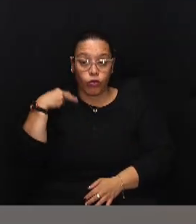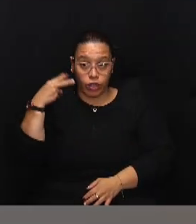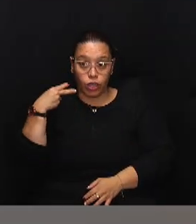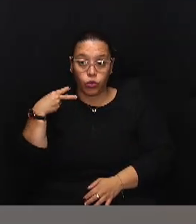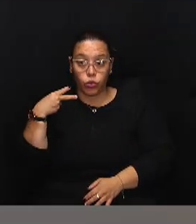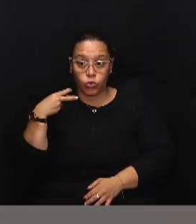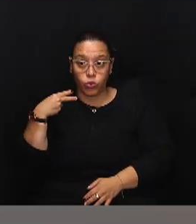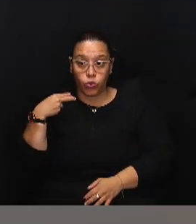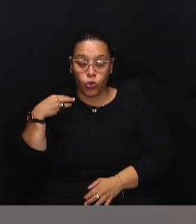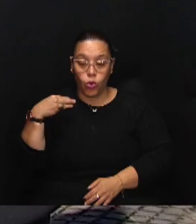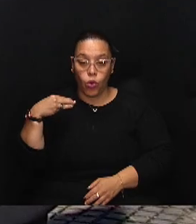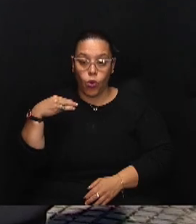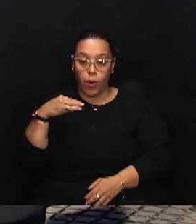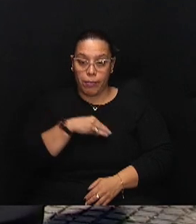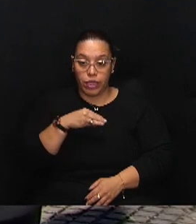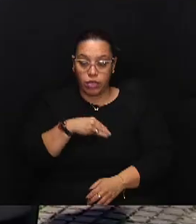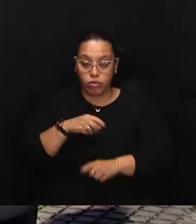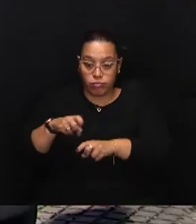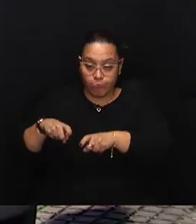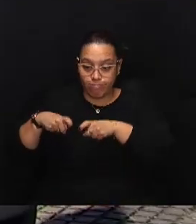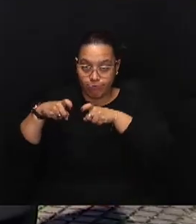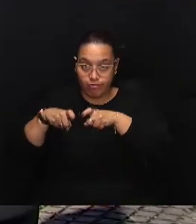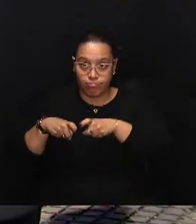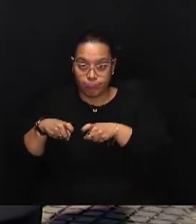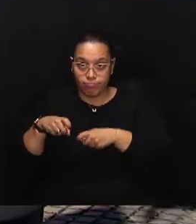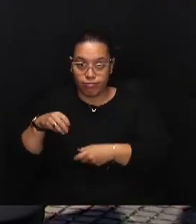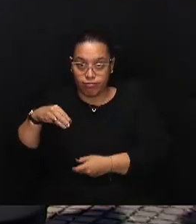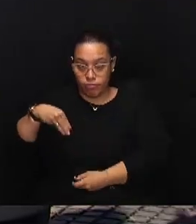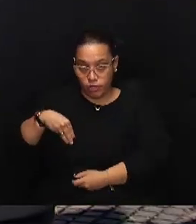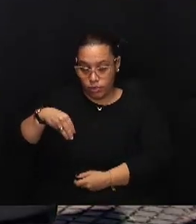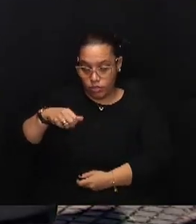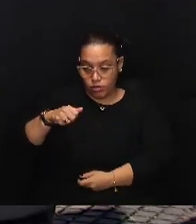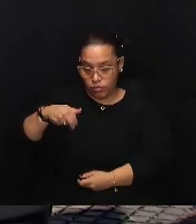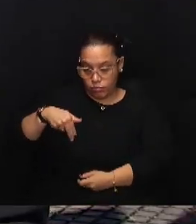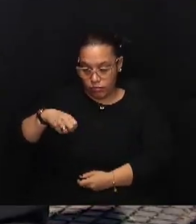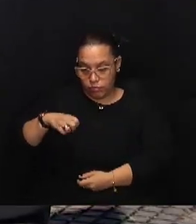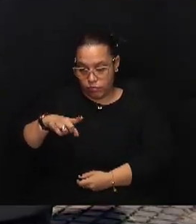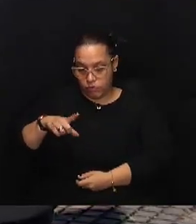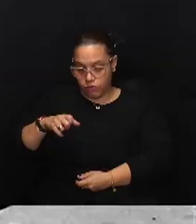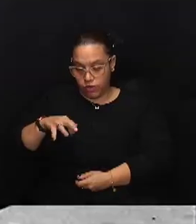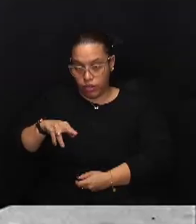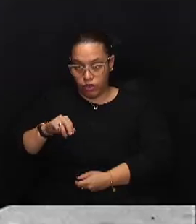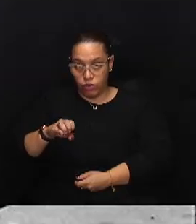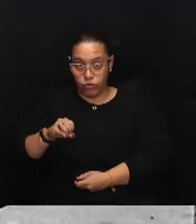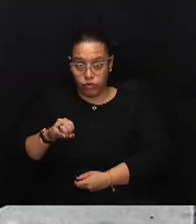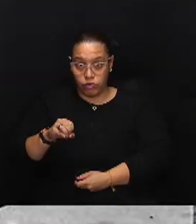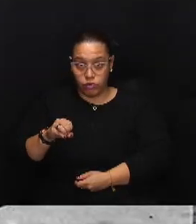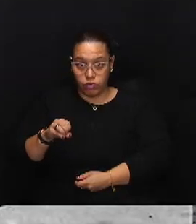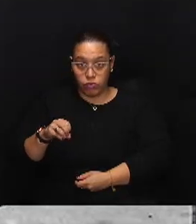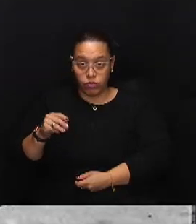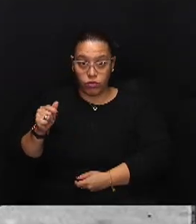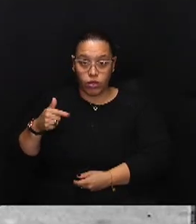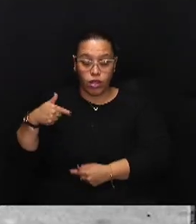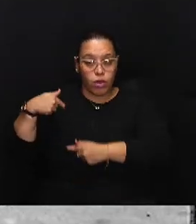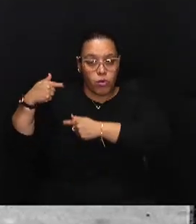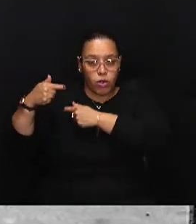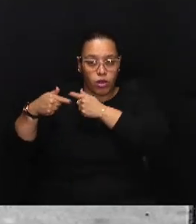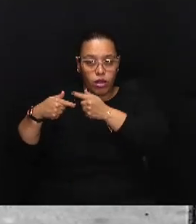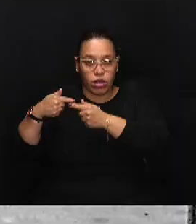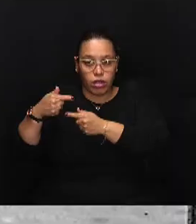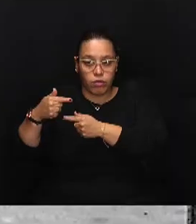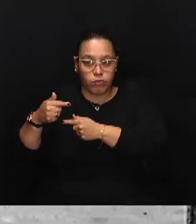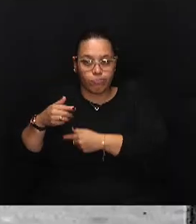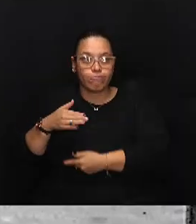ministro da Agricultura, a gente coloca o Mané Falaó, que era uma figura que a minha geração ainda viu. A minha